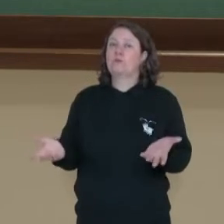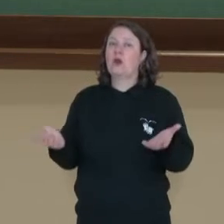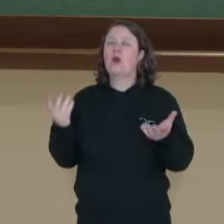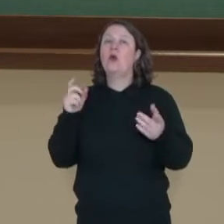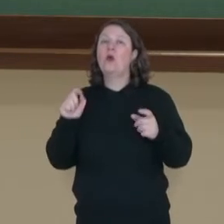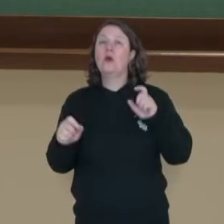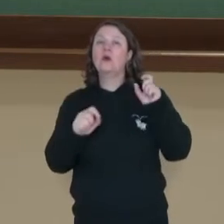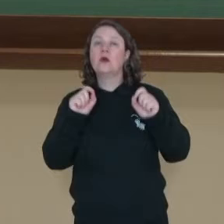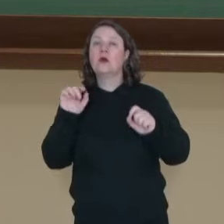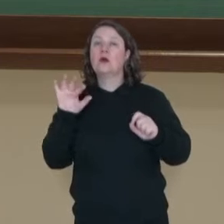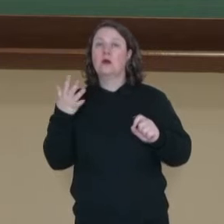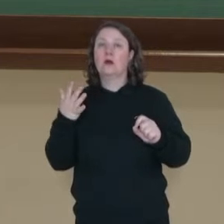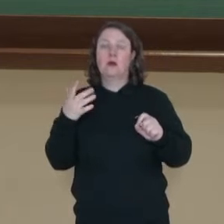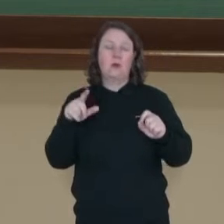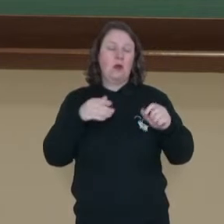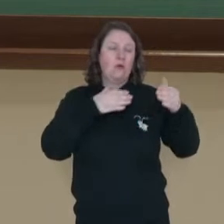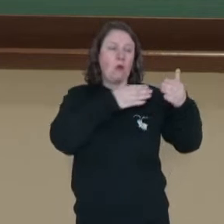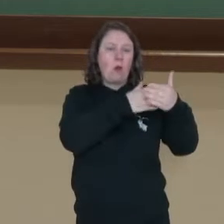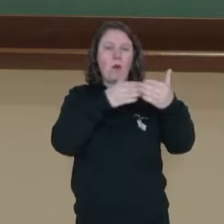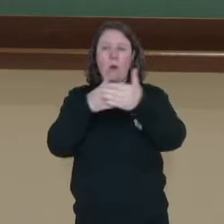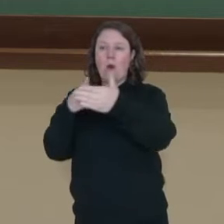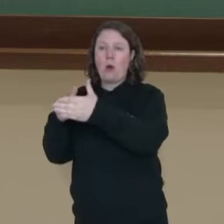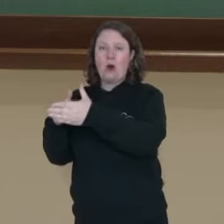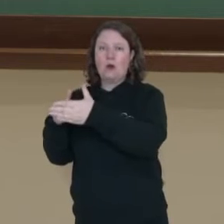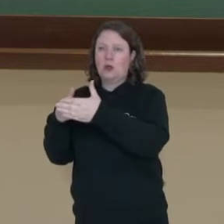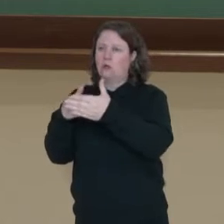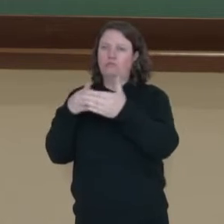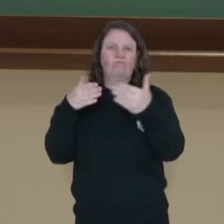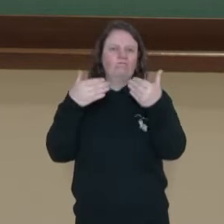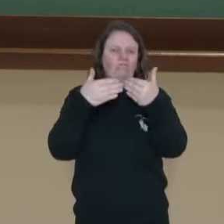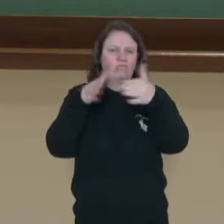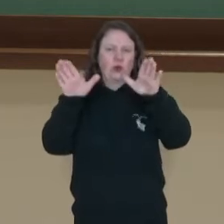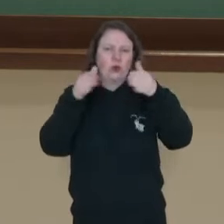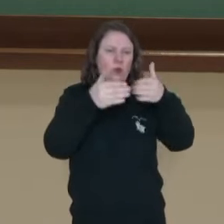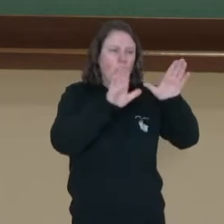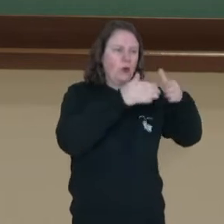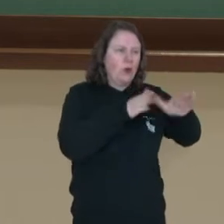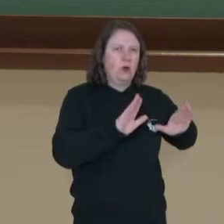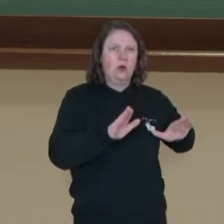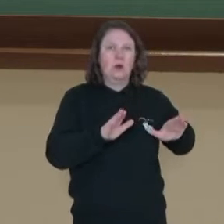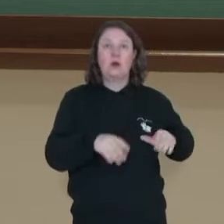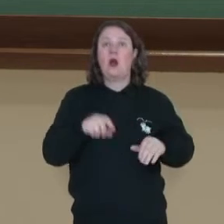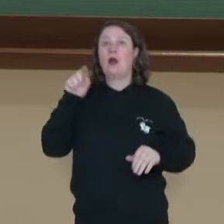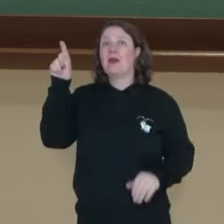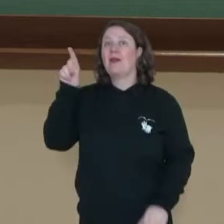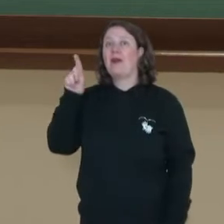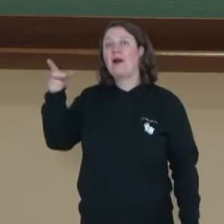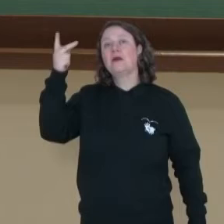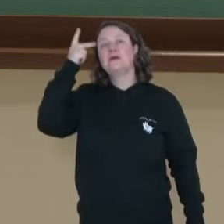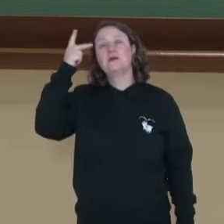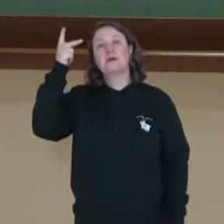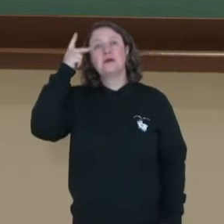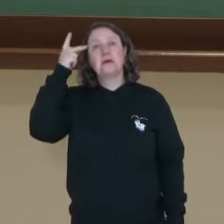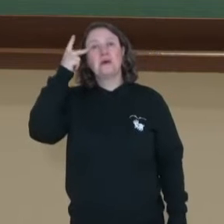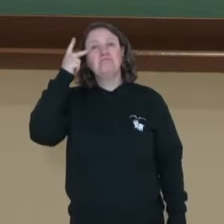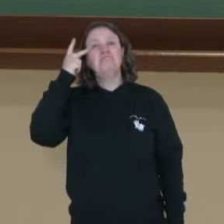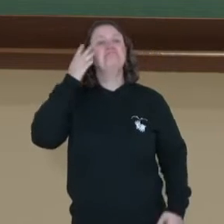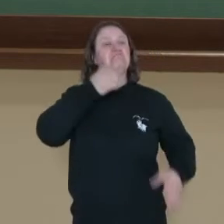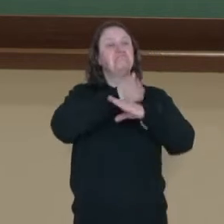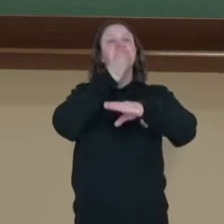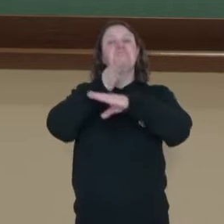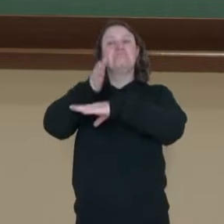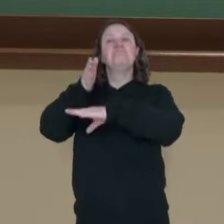características de fronteiras abertas, de clima favorável, o Vale do Paraíba, em São Paulo, vai oferecer essas condições, né?